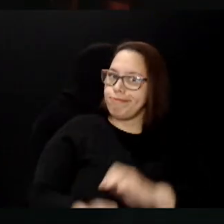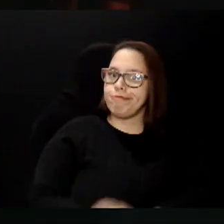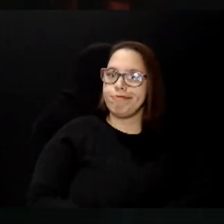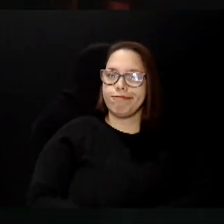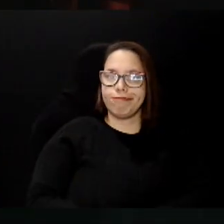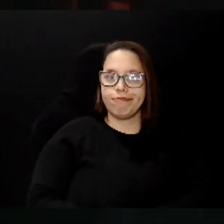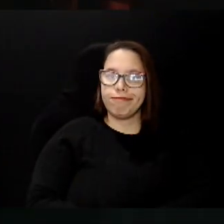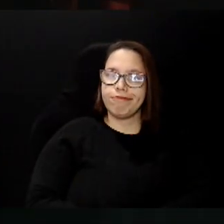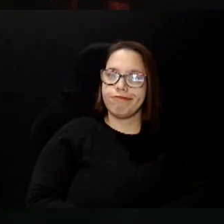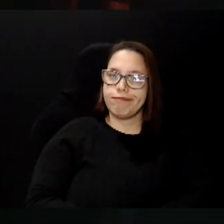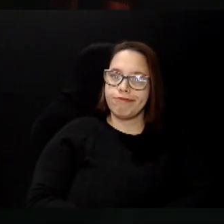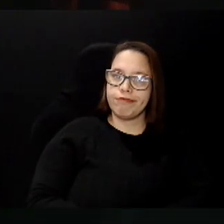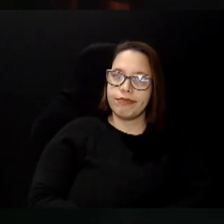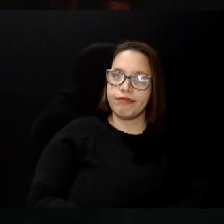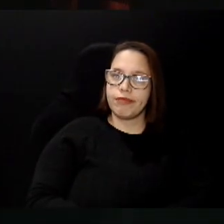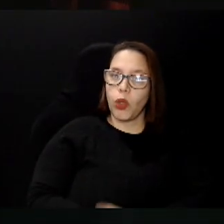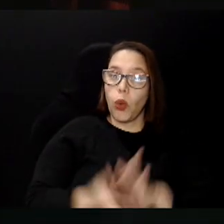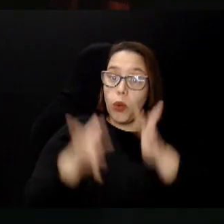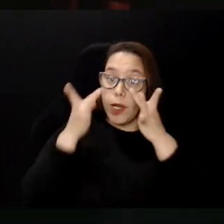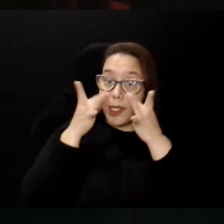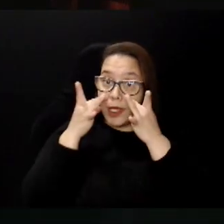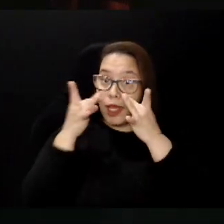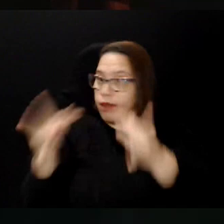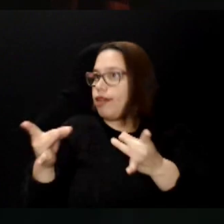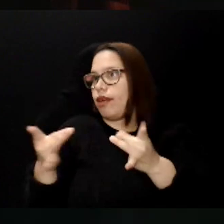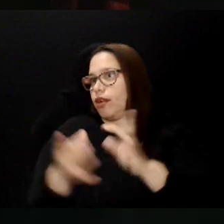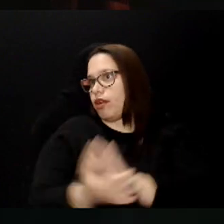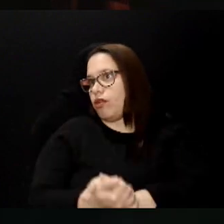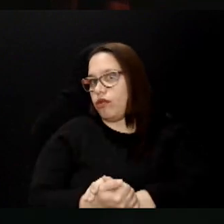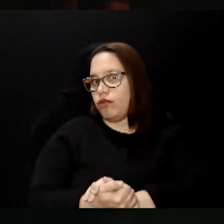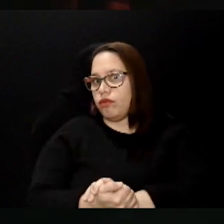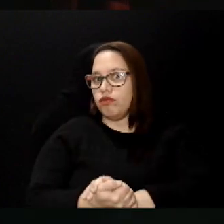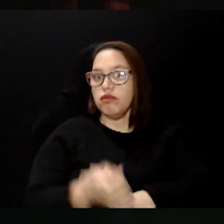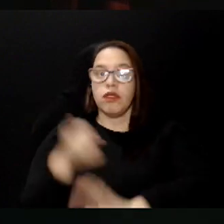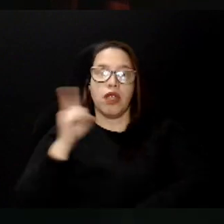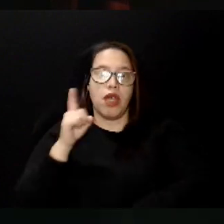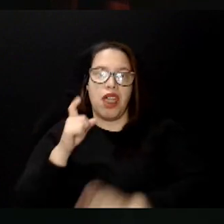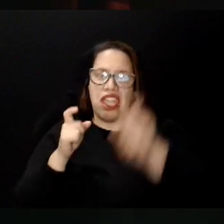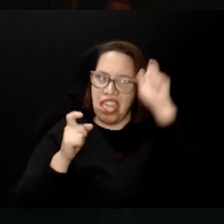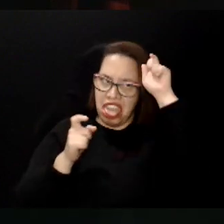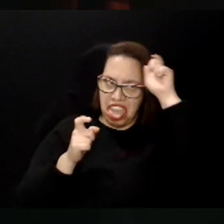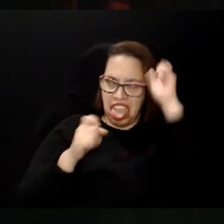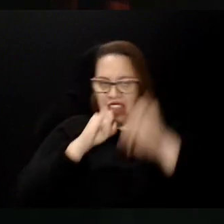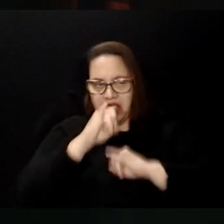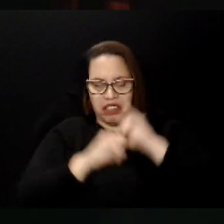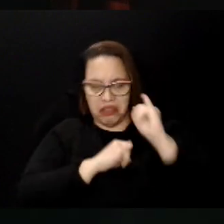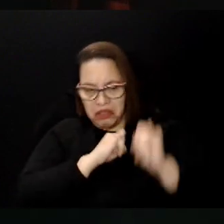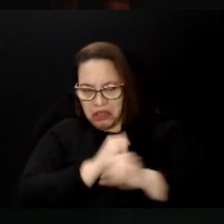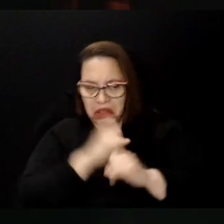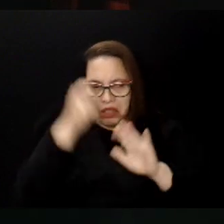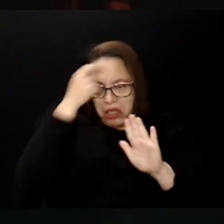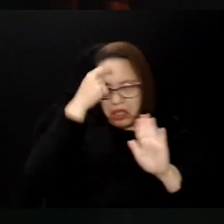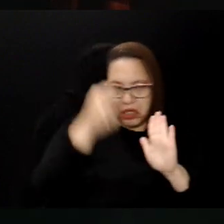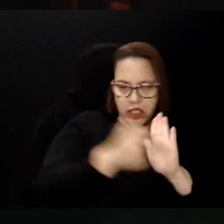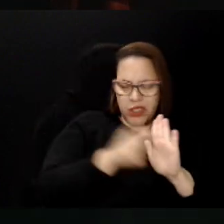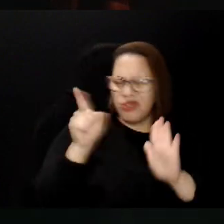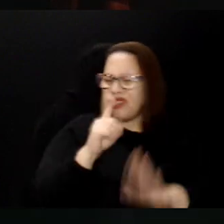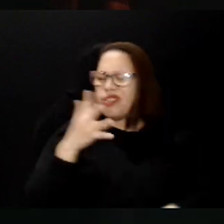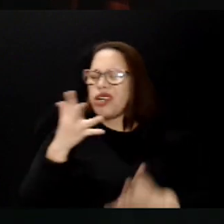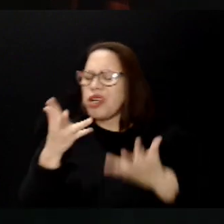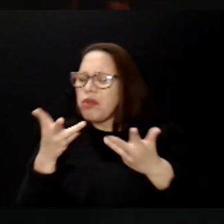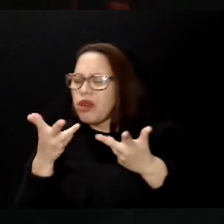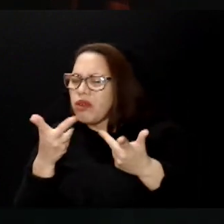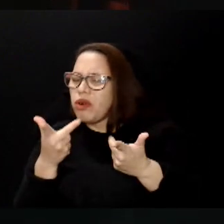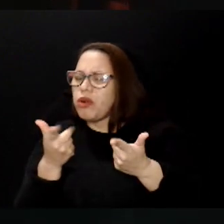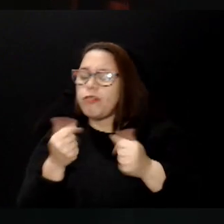prestar atenção, né? Não demonizar a internet, né? A inteligência artificial, isso é maravilhoso, mas a gente